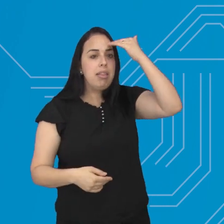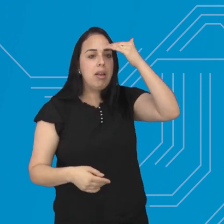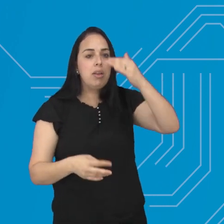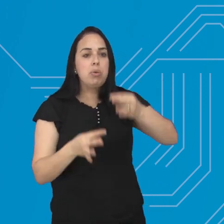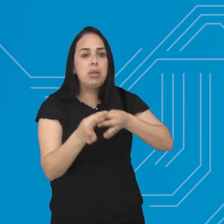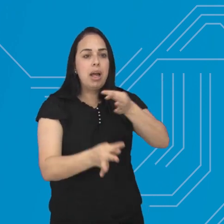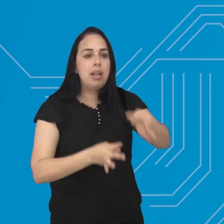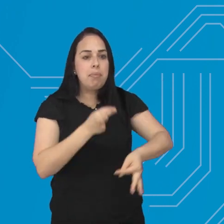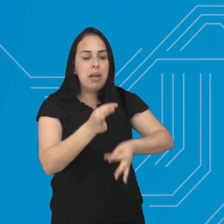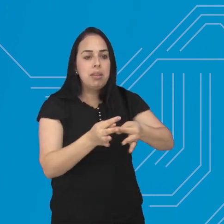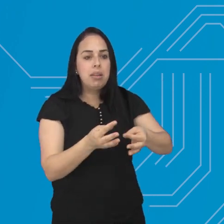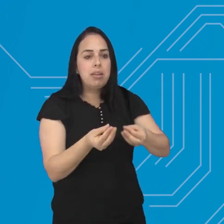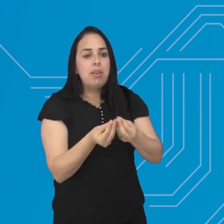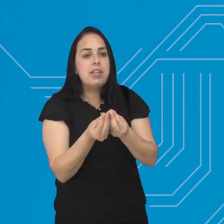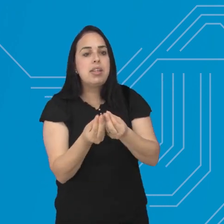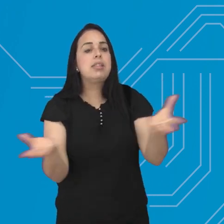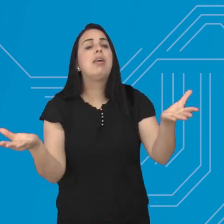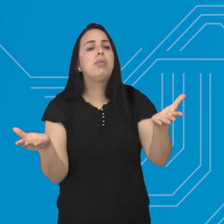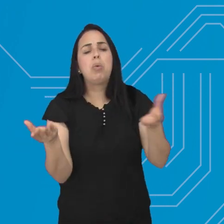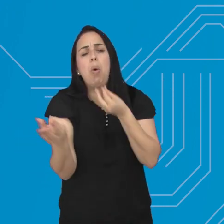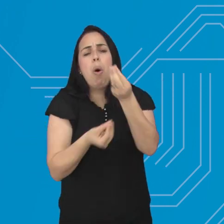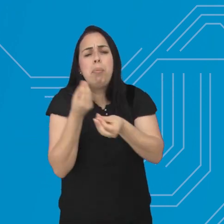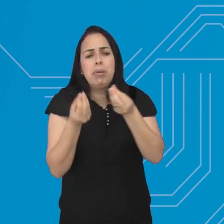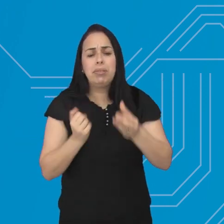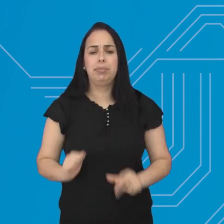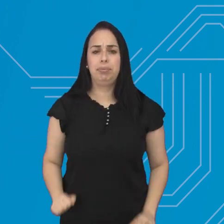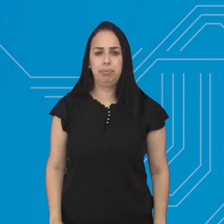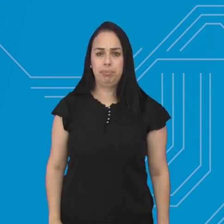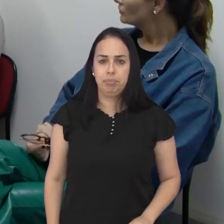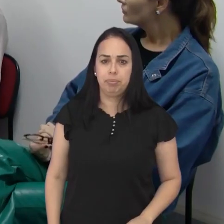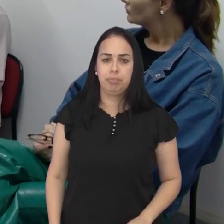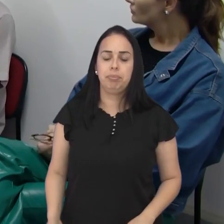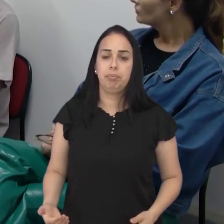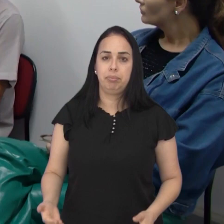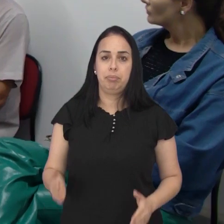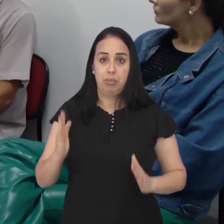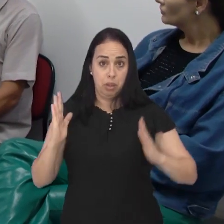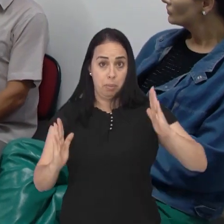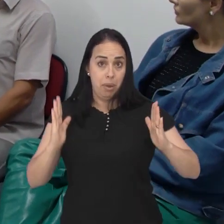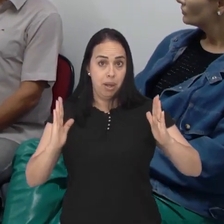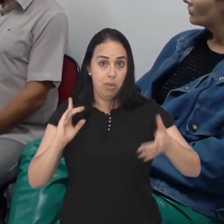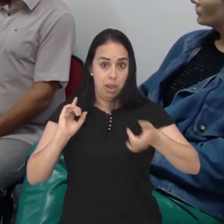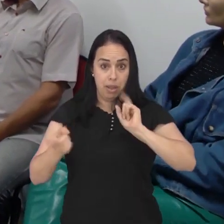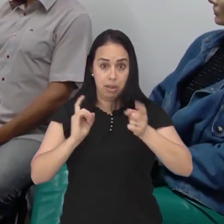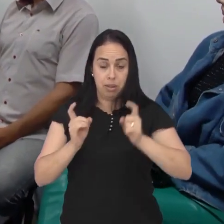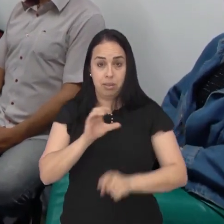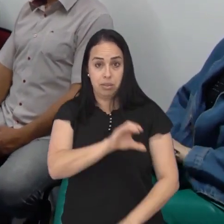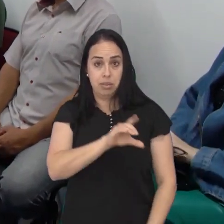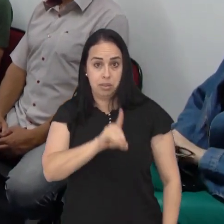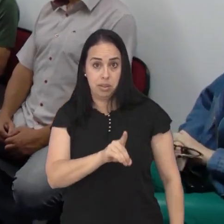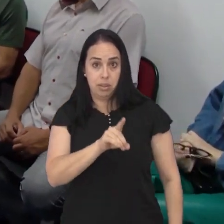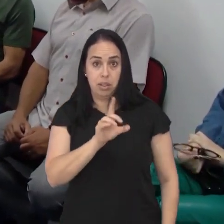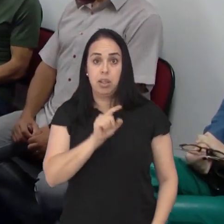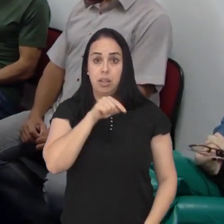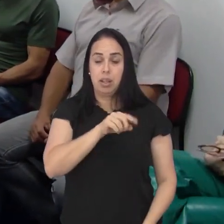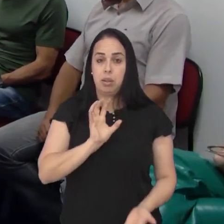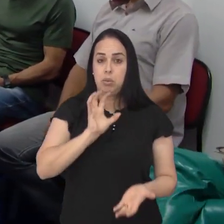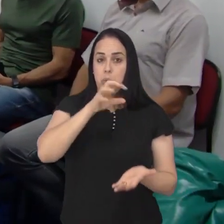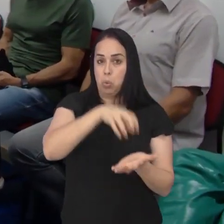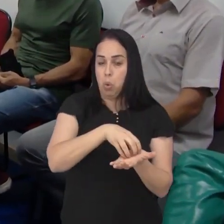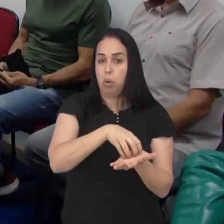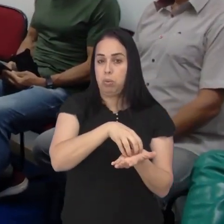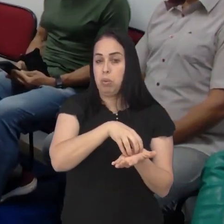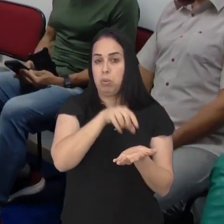entender como o tratamento está sendo oferecido aos pacientes da cidade. Durante a reunião, a coordenadora do Núcleo de Oncologia